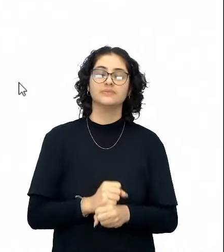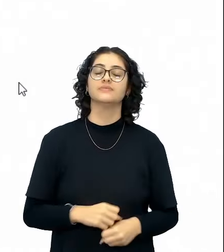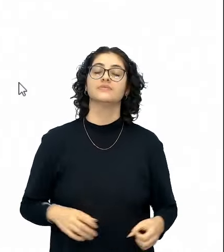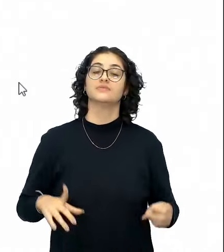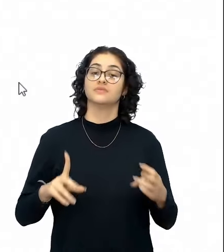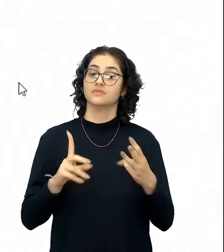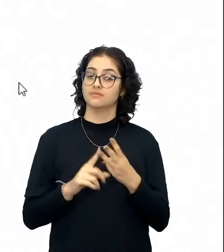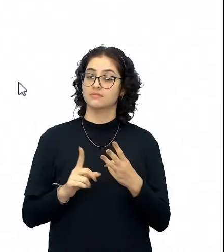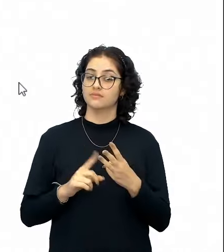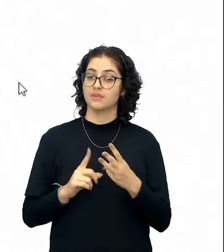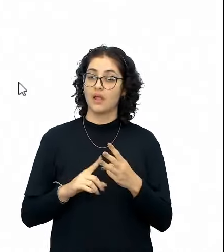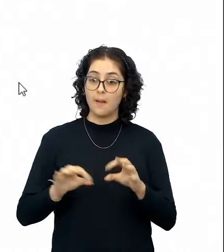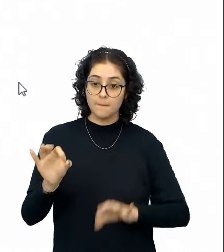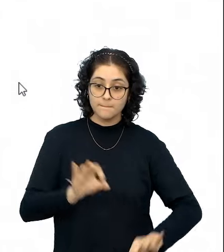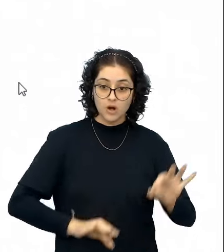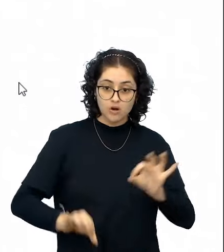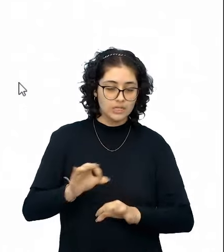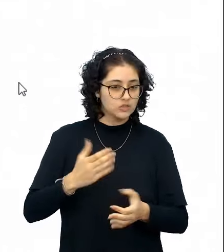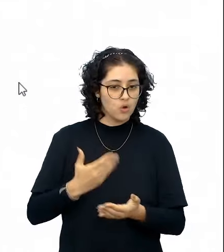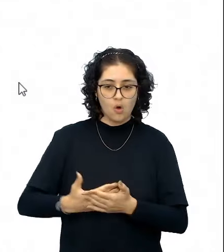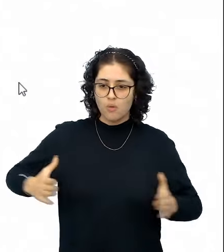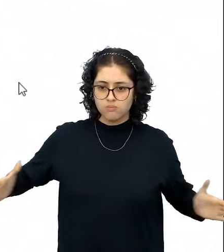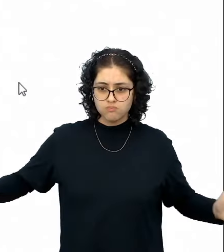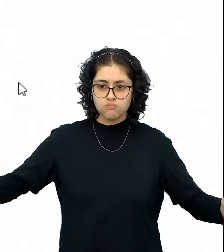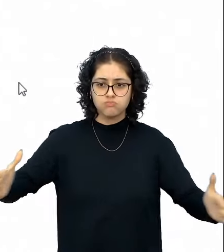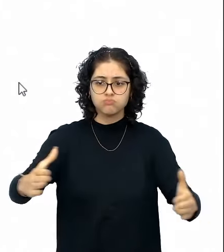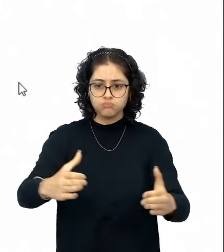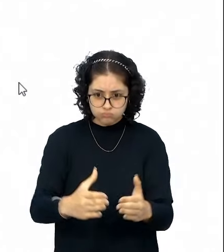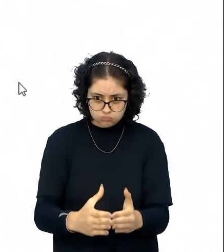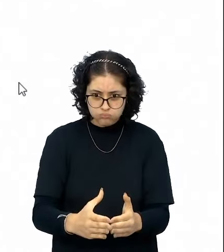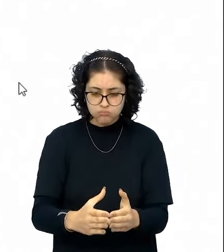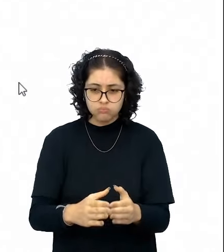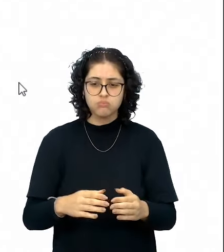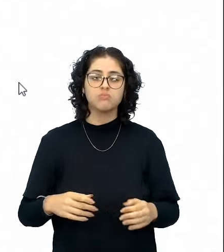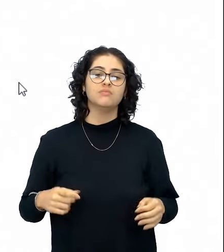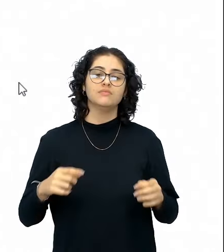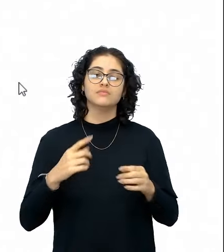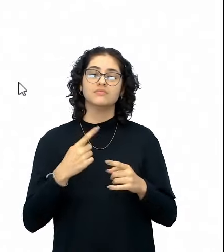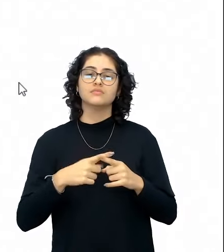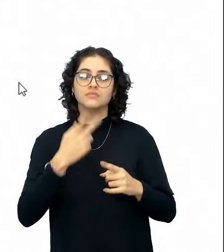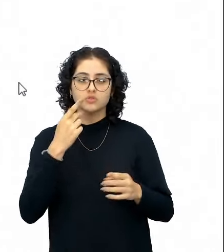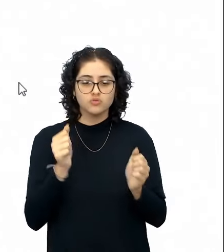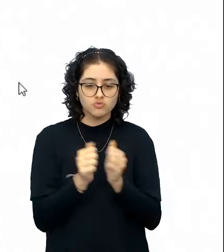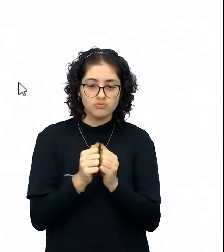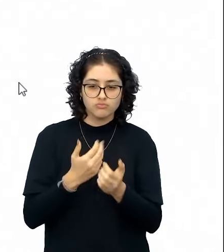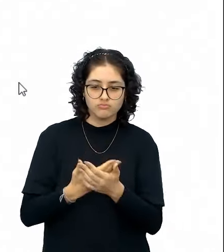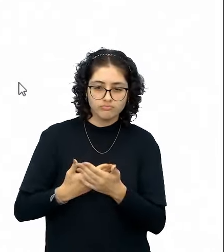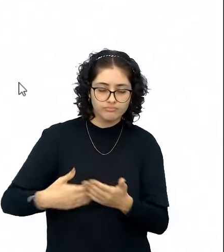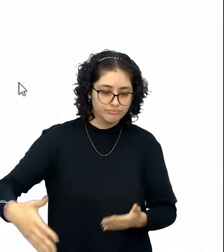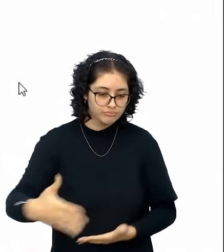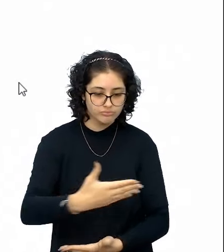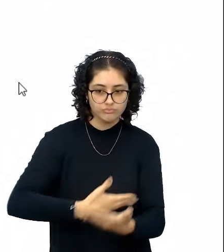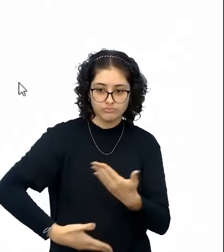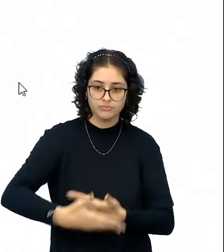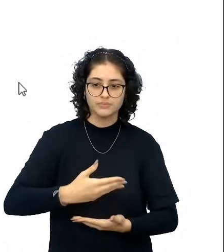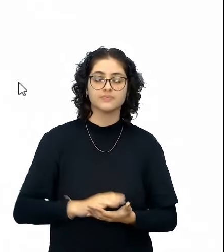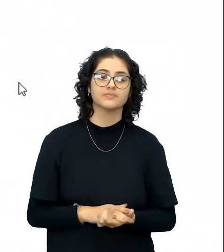dos projetos deve incluir toda a escola, bem como gerir a divisão dos grupos para trabalhar coletivamente.